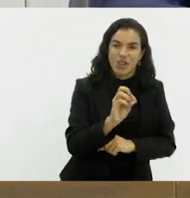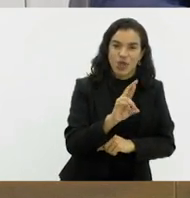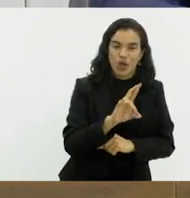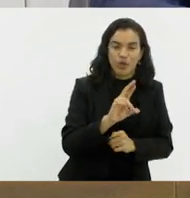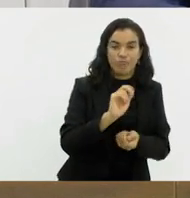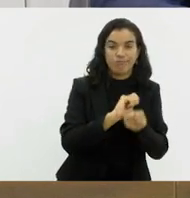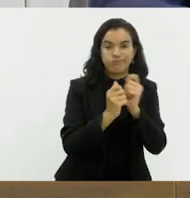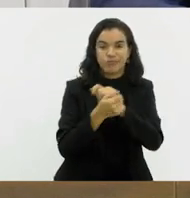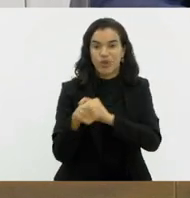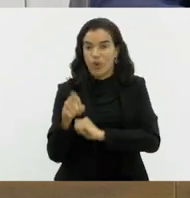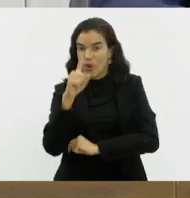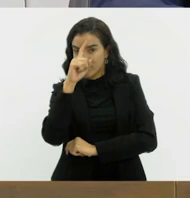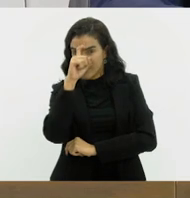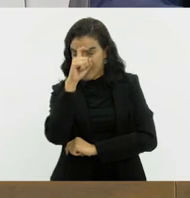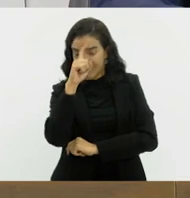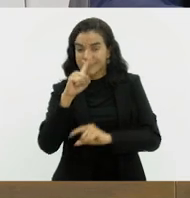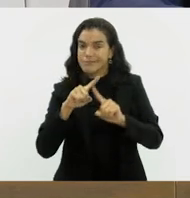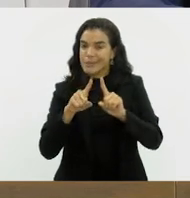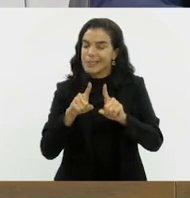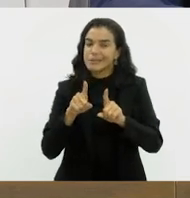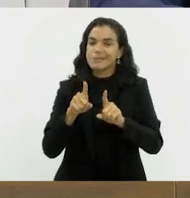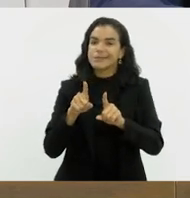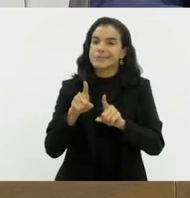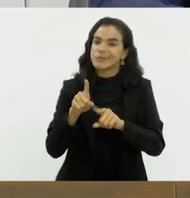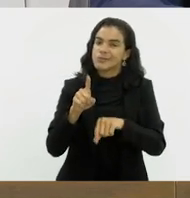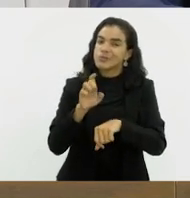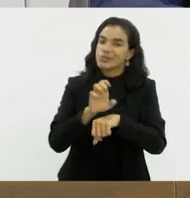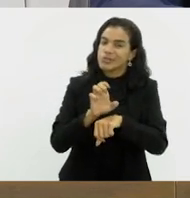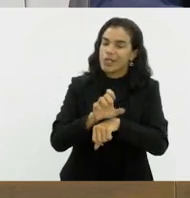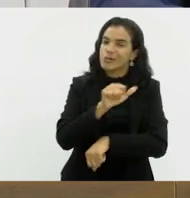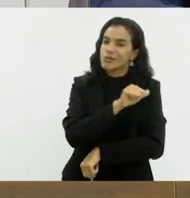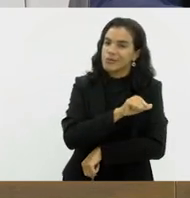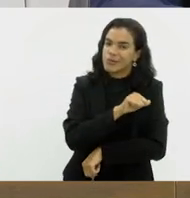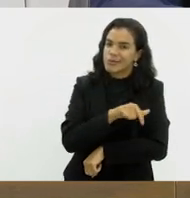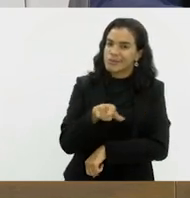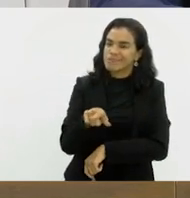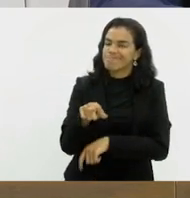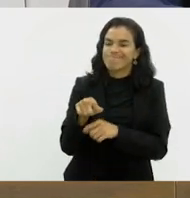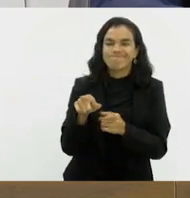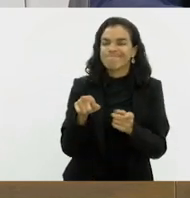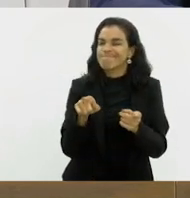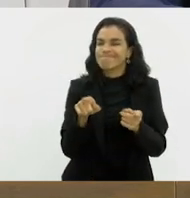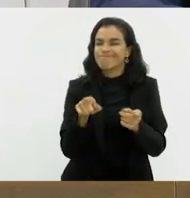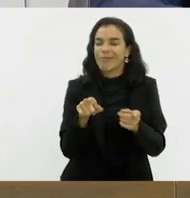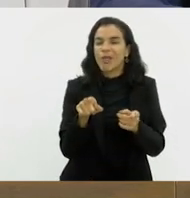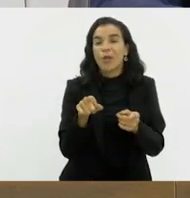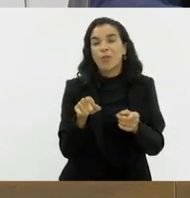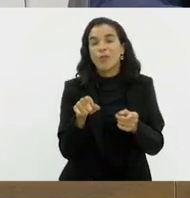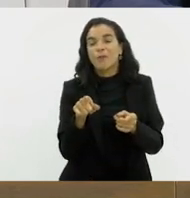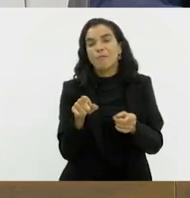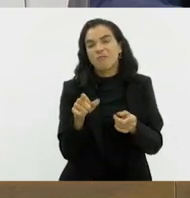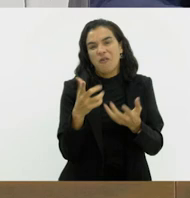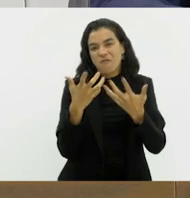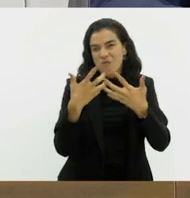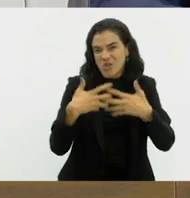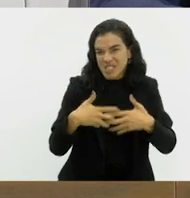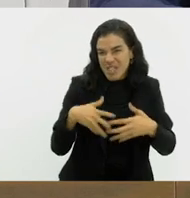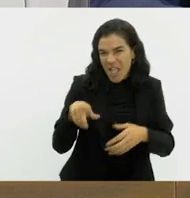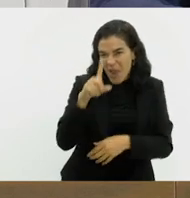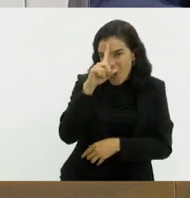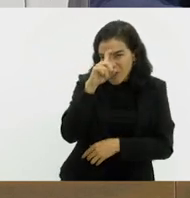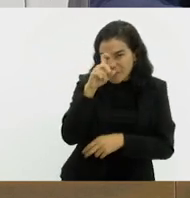recorrente por parte do Estado do Rio de Janeiro de admitir que aquilo pudesse ou fosse ou pudesse funcionar como um